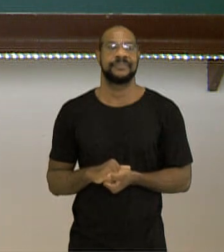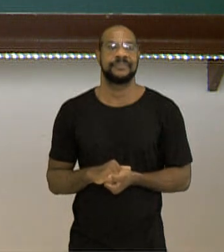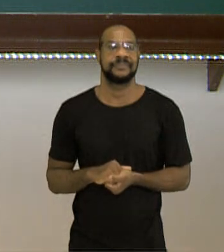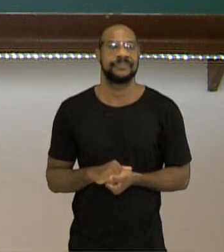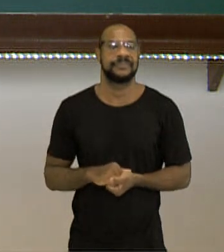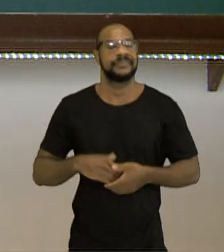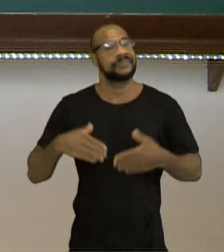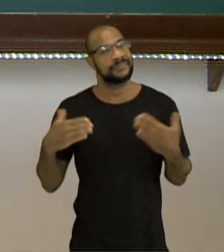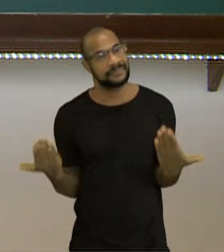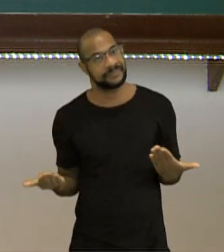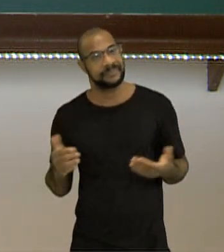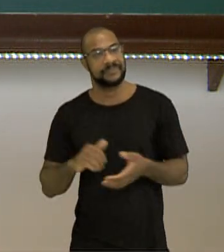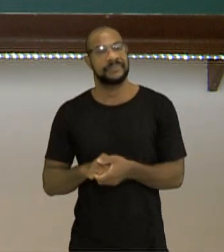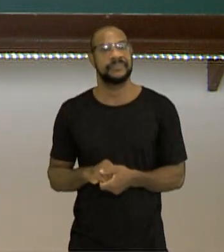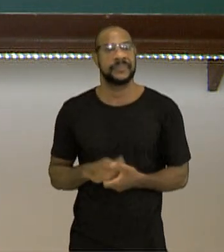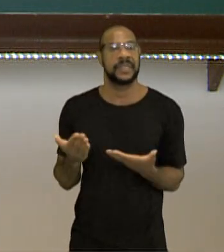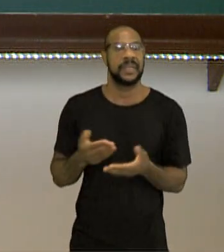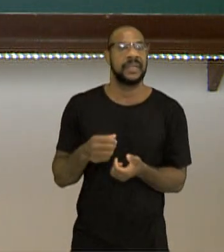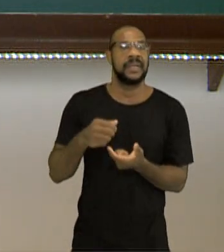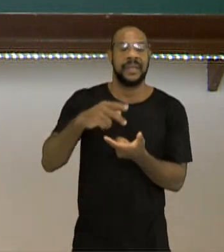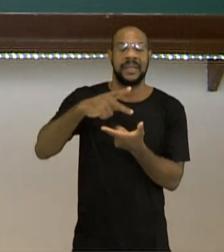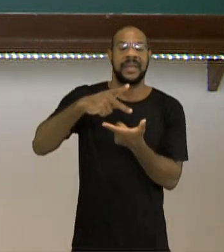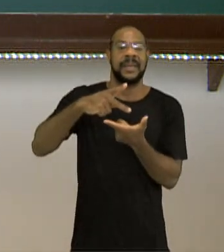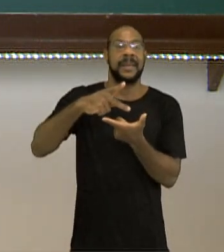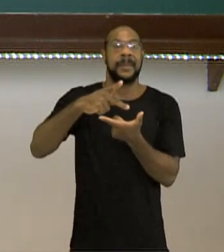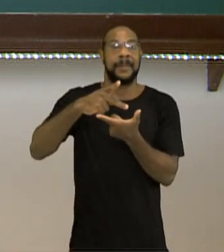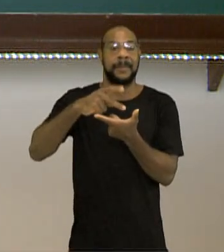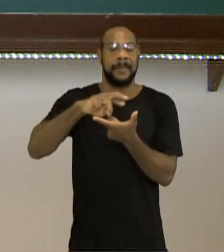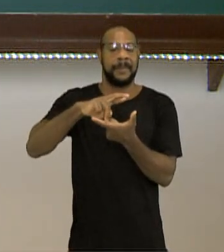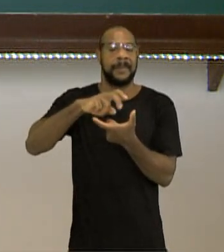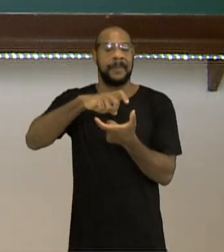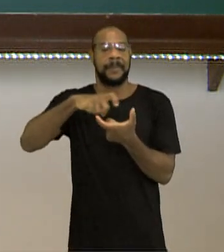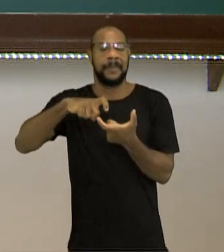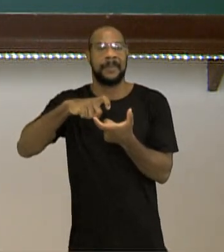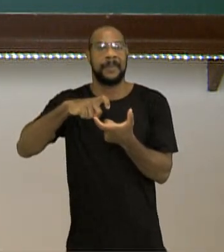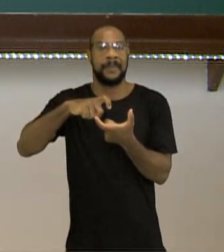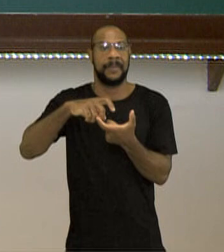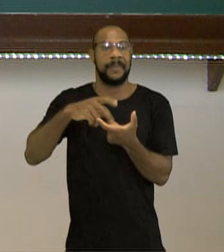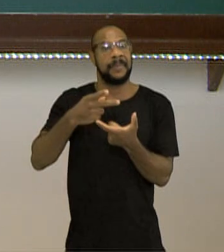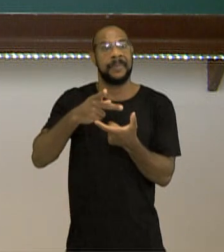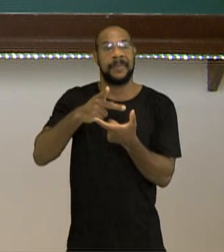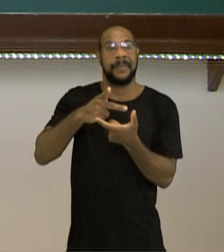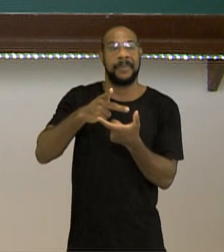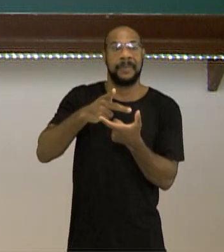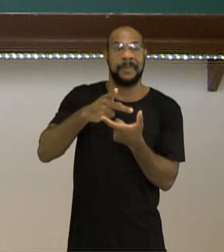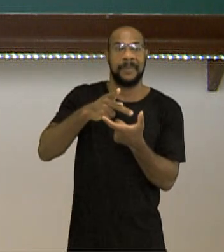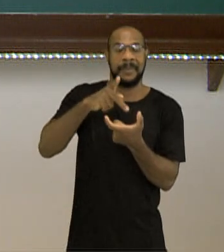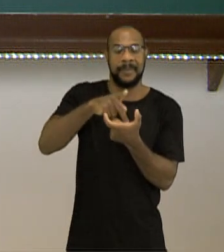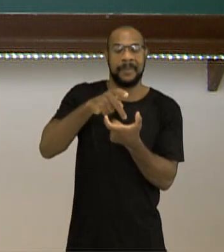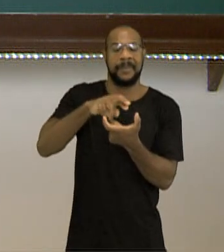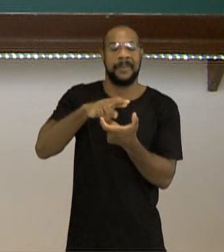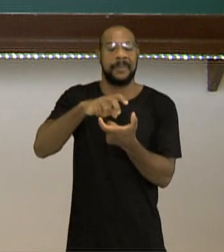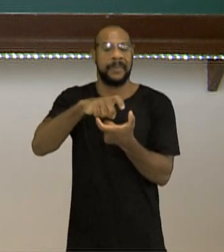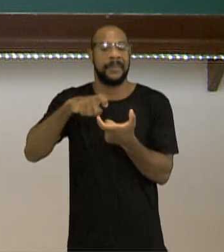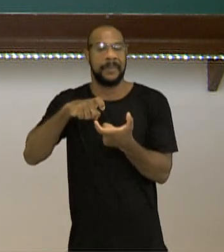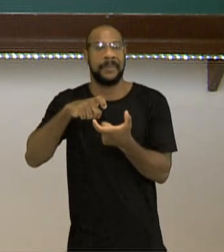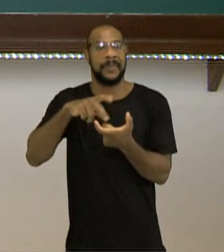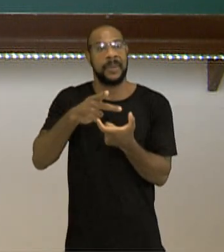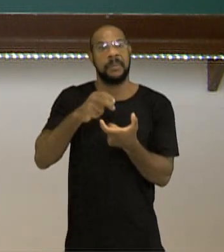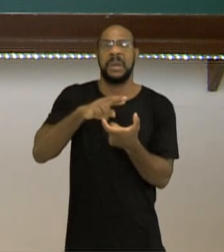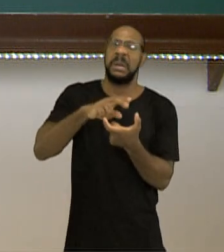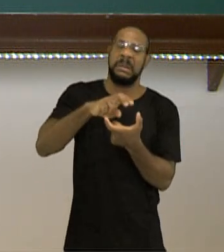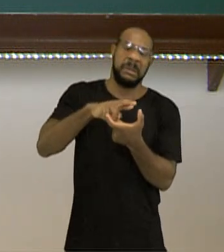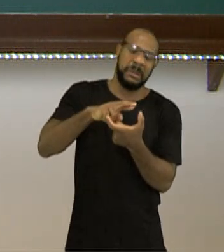Claro que chegamos nas paroxítonas. Ah, eu adoro paroxítona, sabe por quê? Paroxítona é a